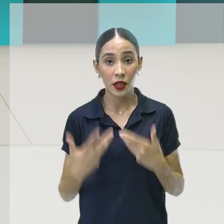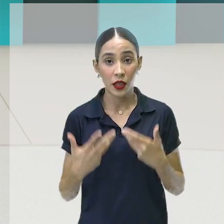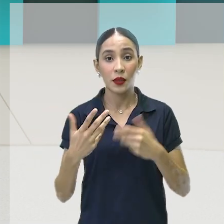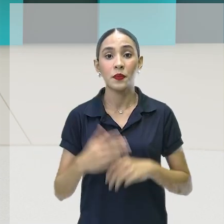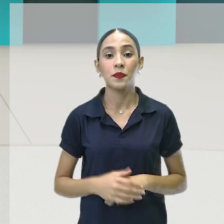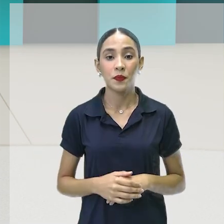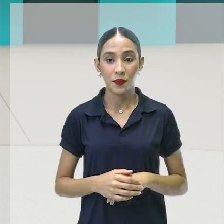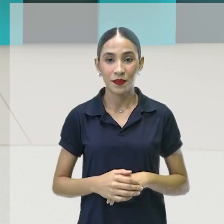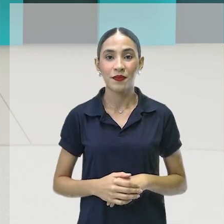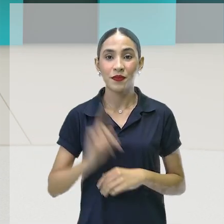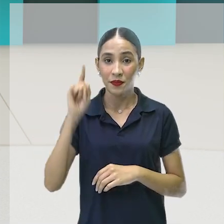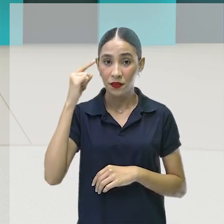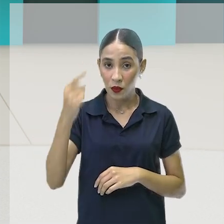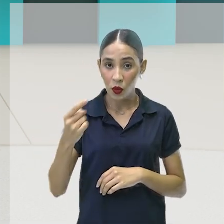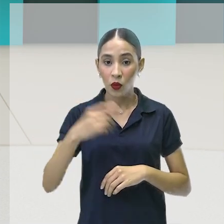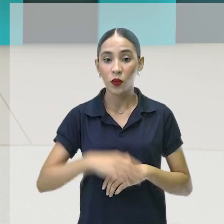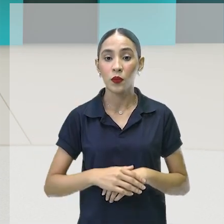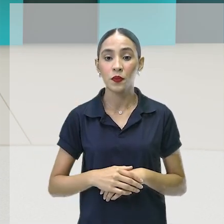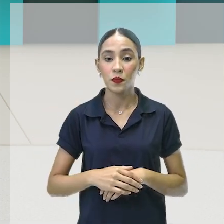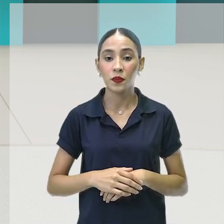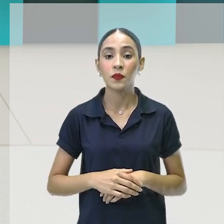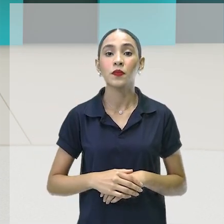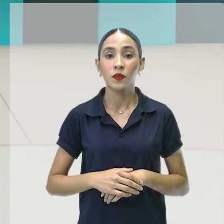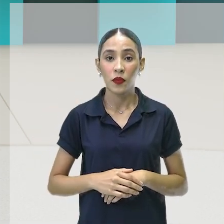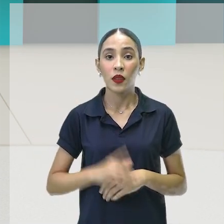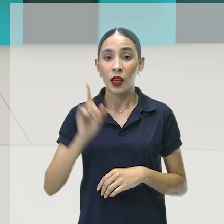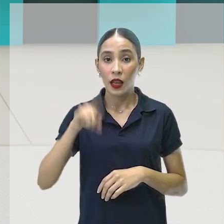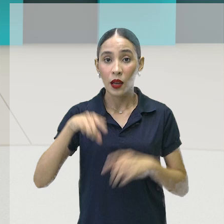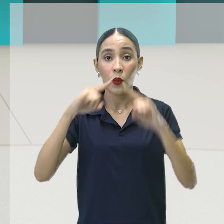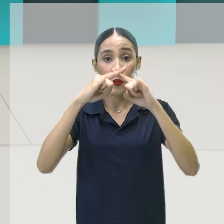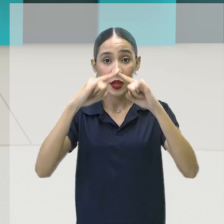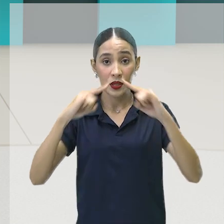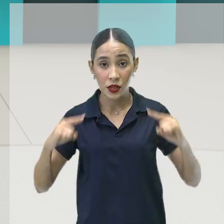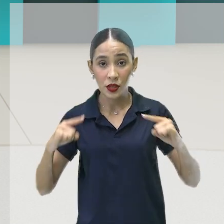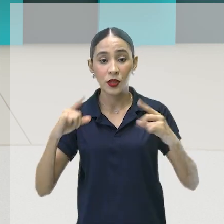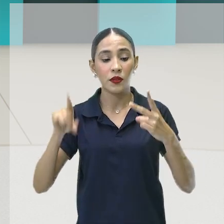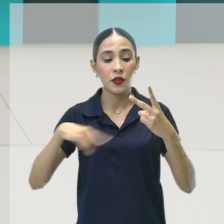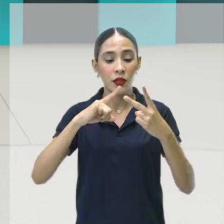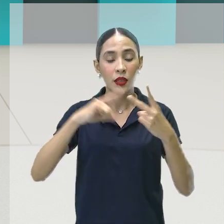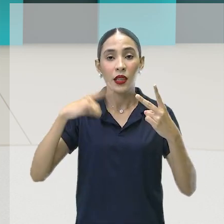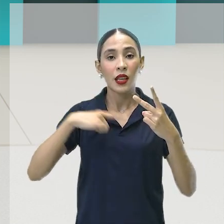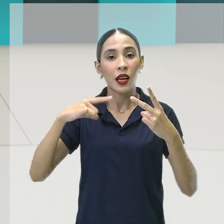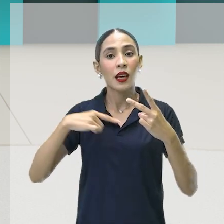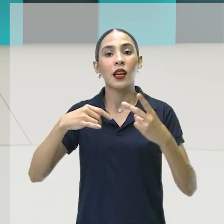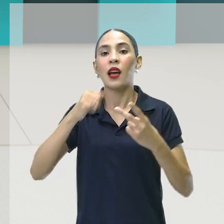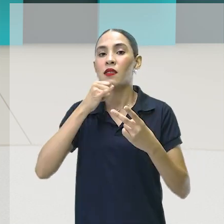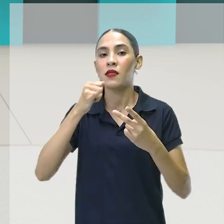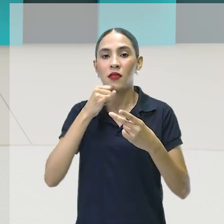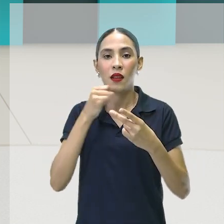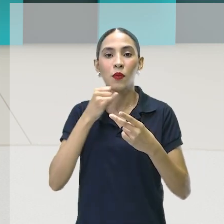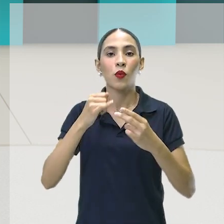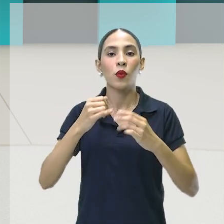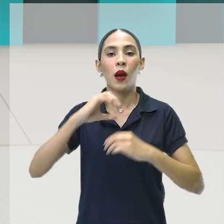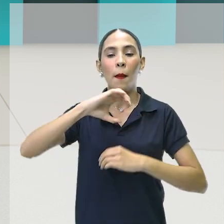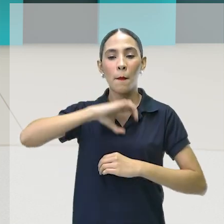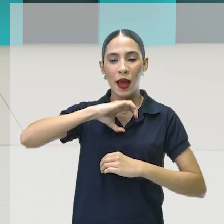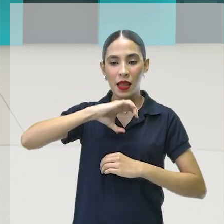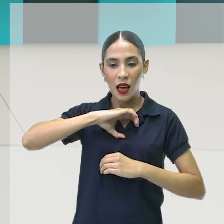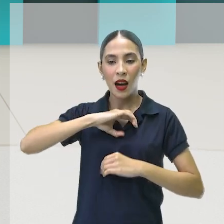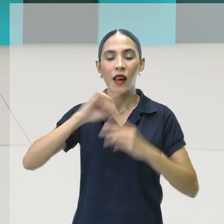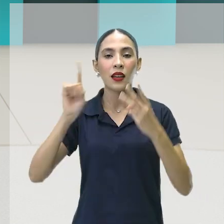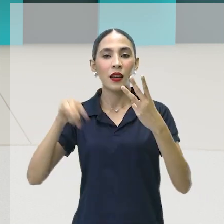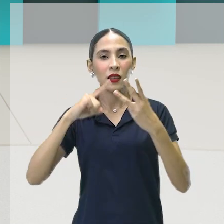né? Mais uma vez, anotem aí. Ela é competitiva, tem a questão do troféu, da medalha